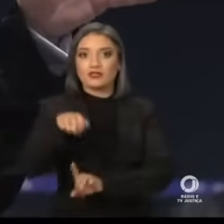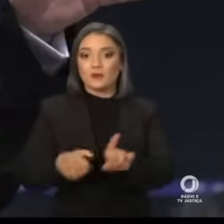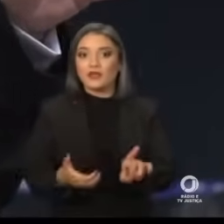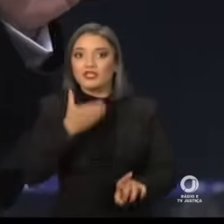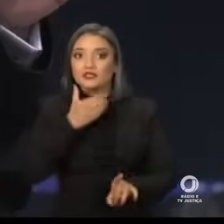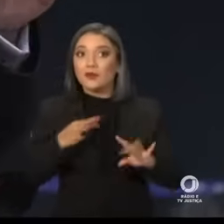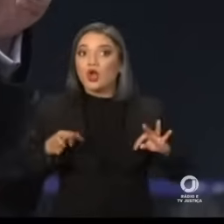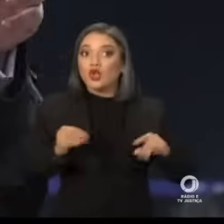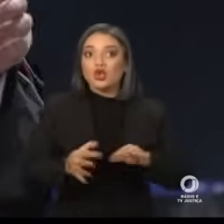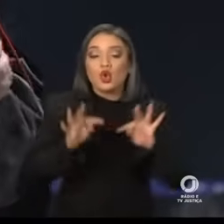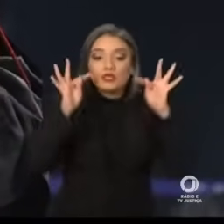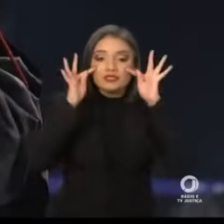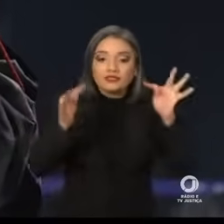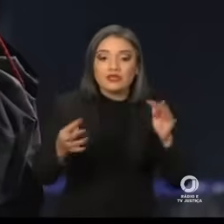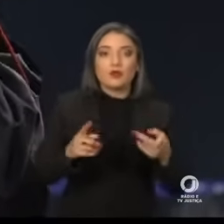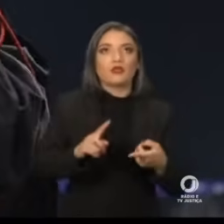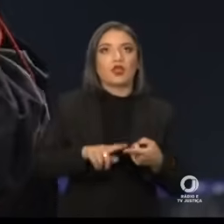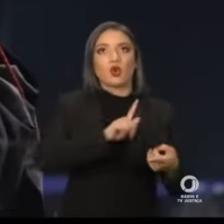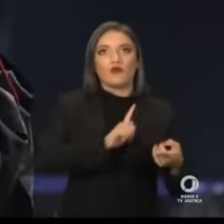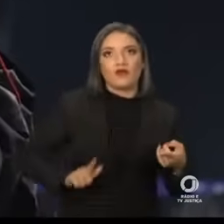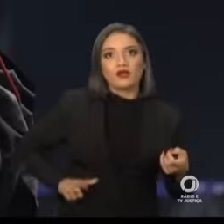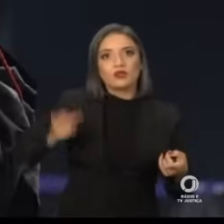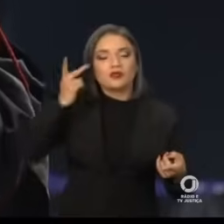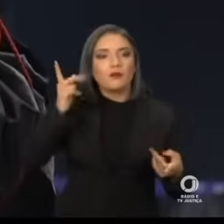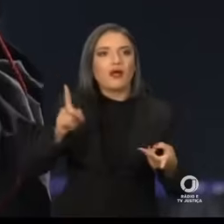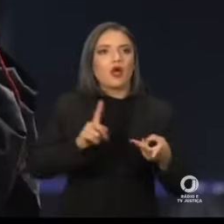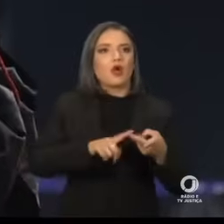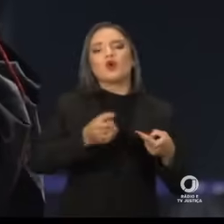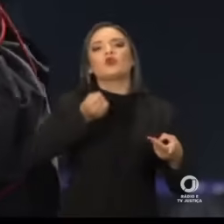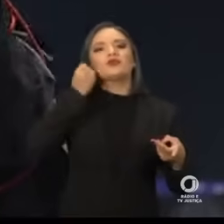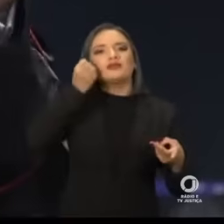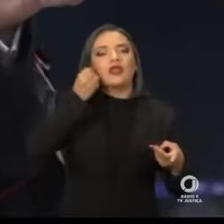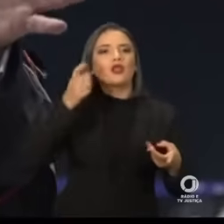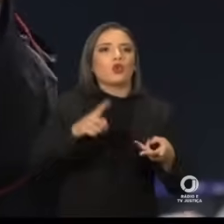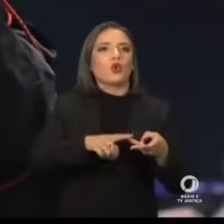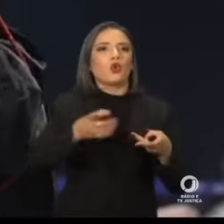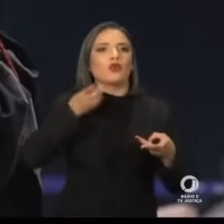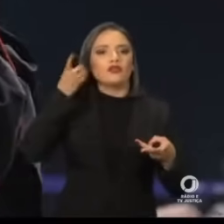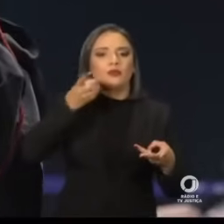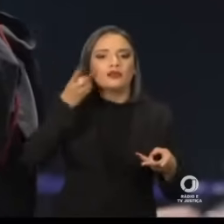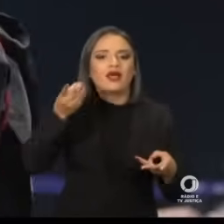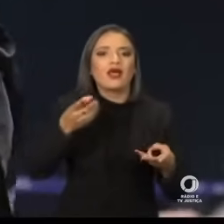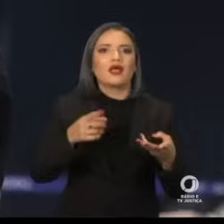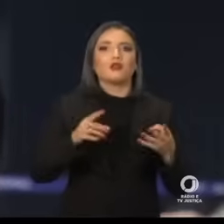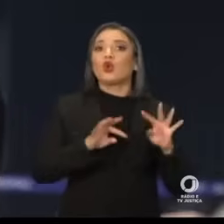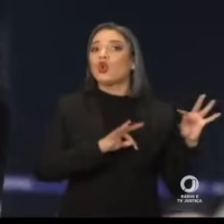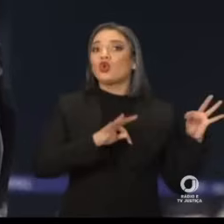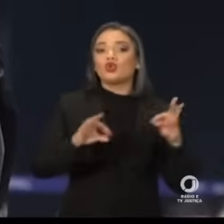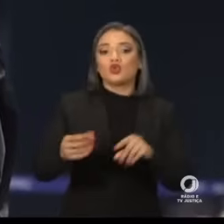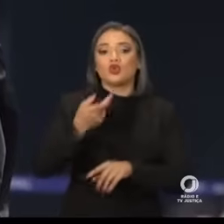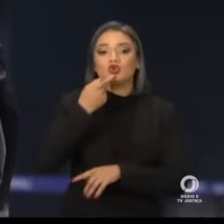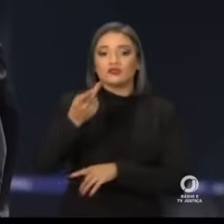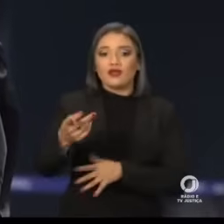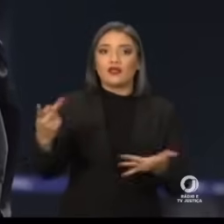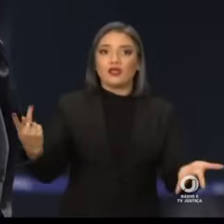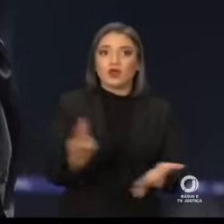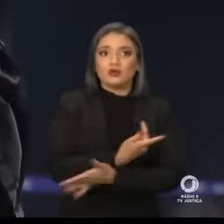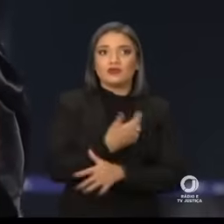testemunhas, o governador de São Paulo, senadores, deputados, falam a respeito da transição,